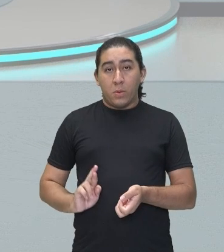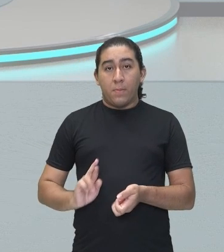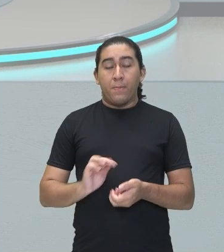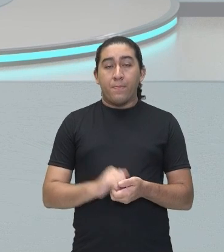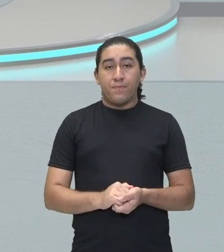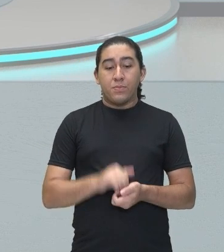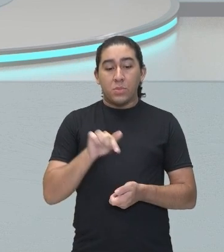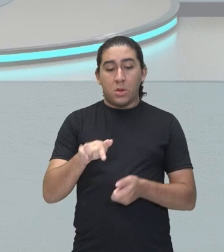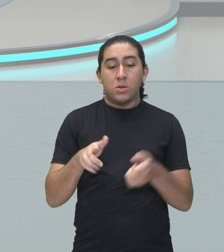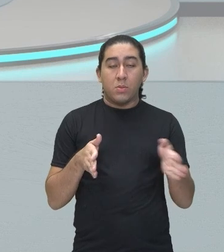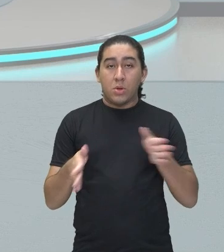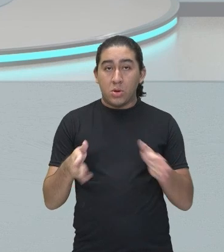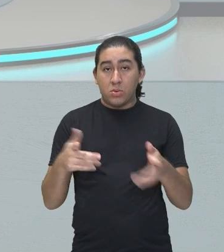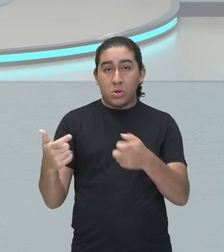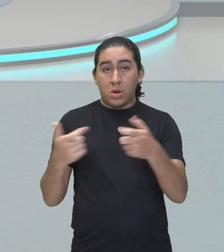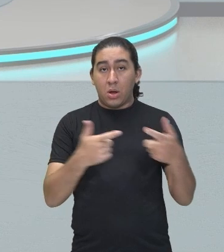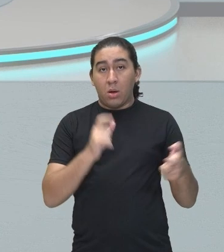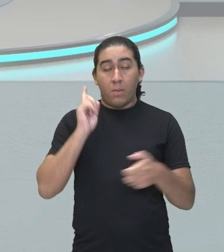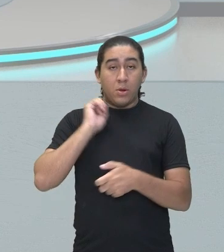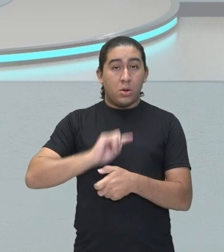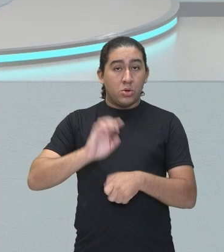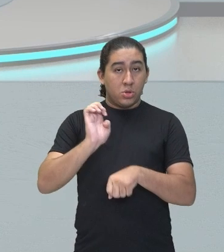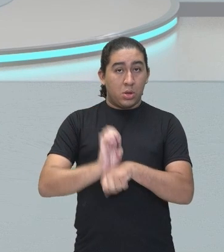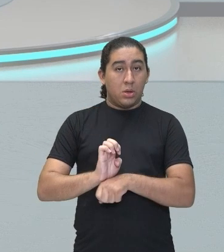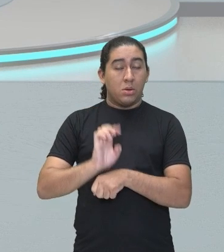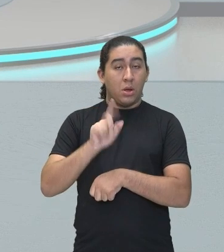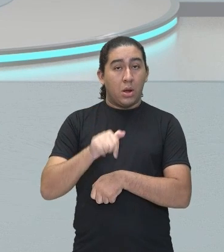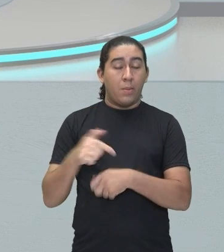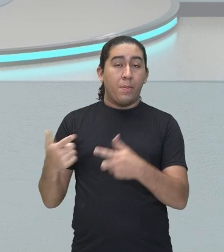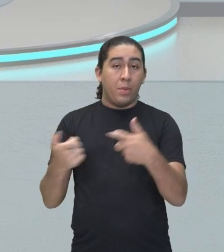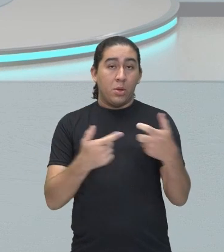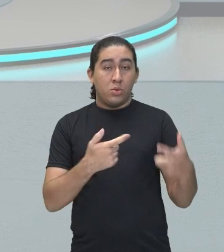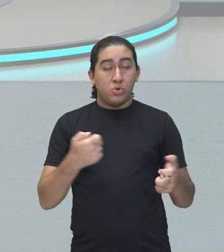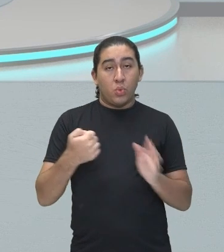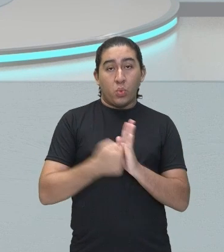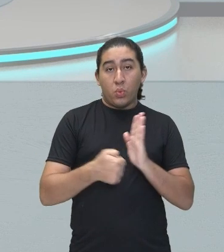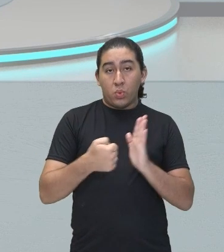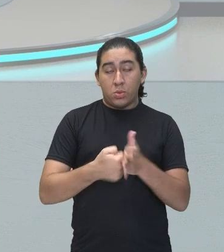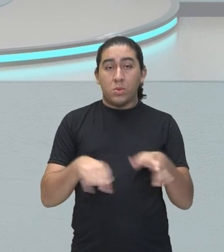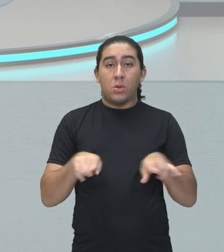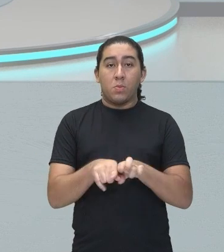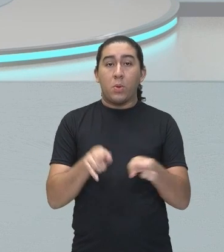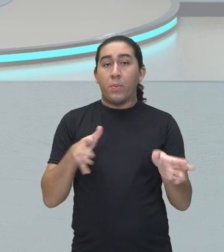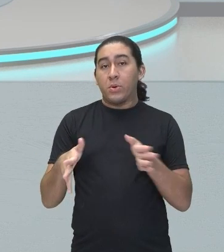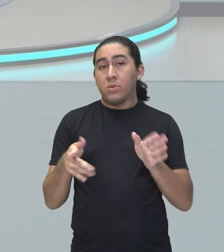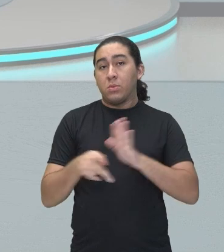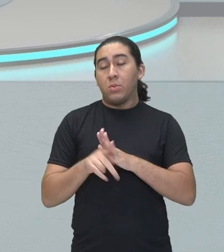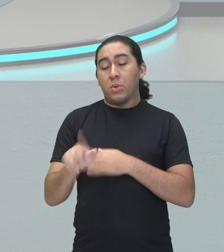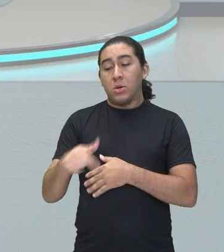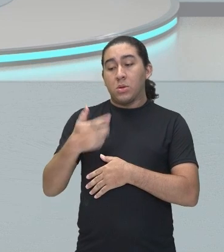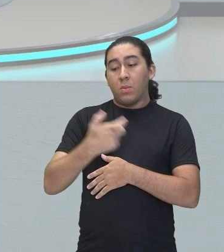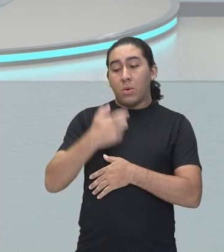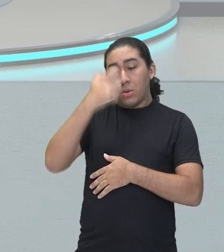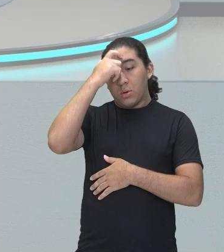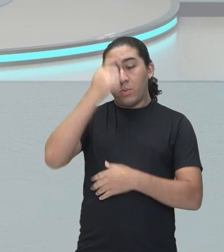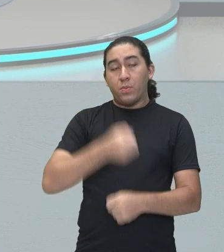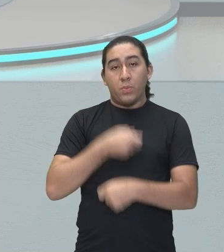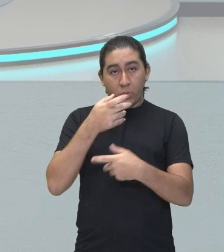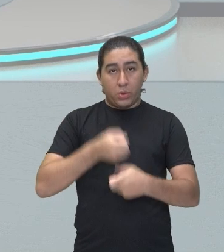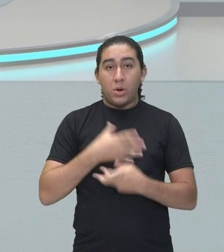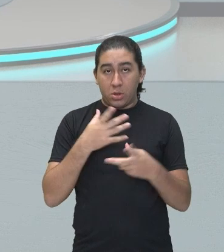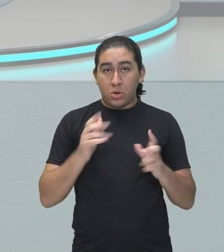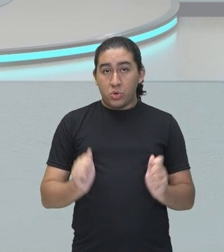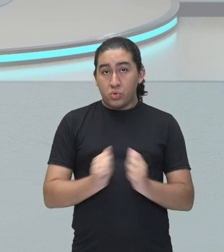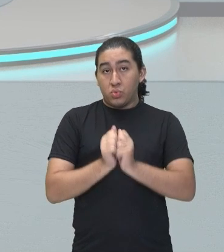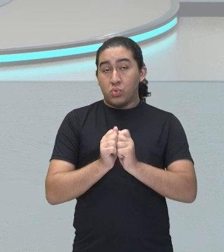da Inconfidência Mineira foi um período de luta, um período em que esses intelectuais, esses poetas,